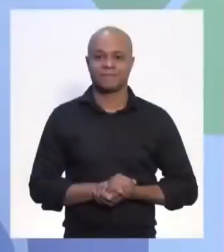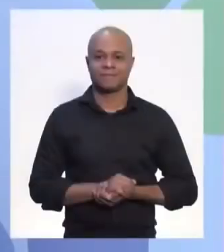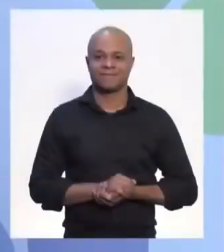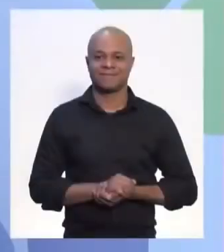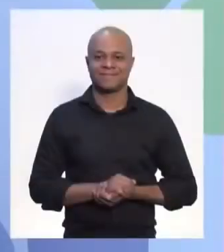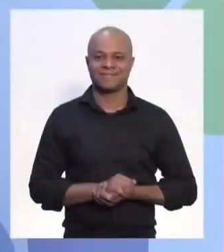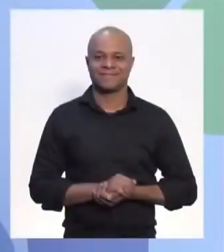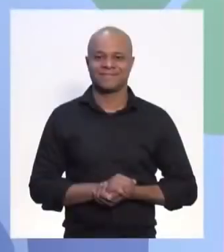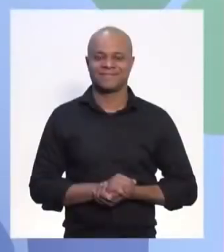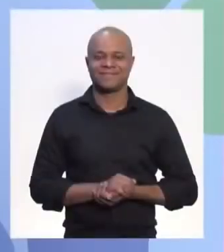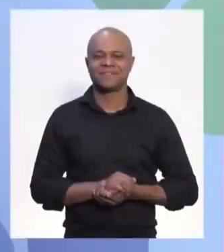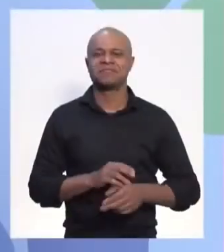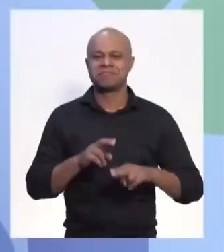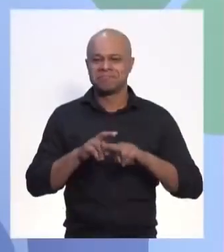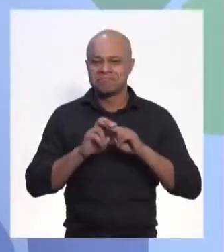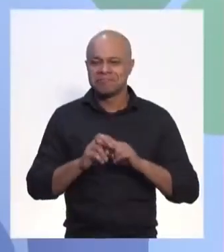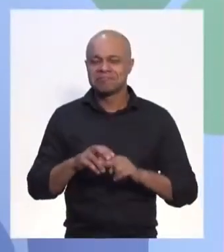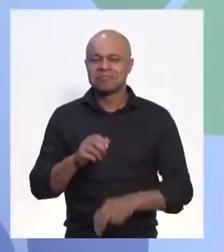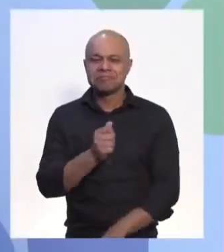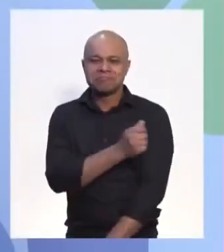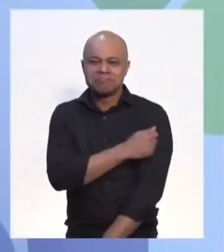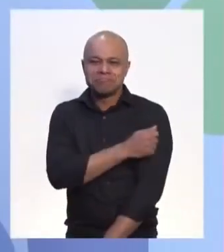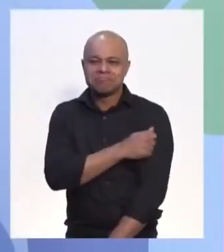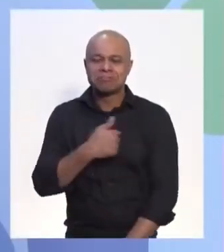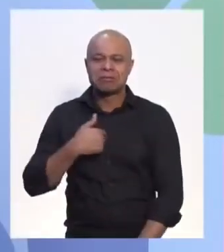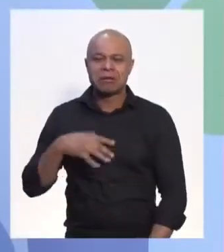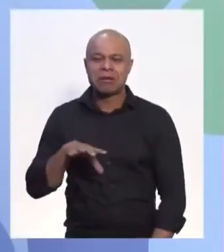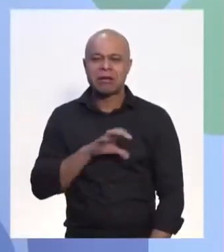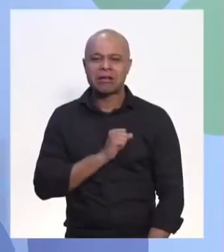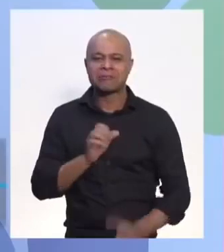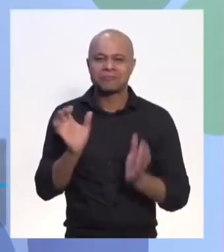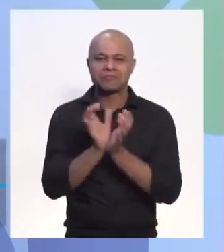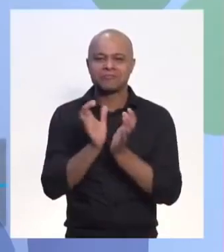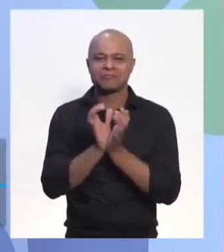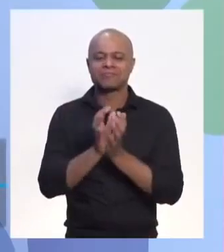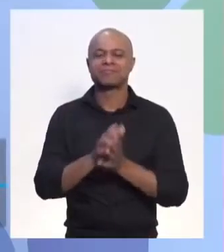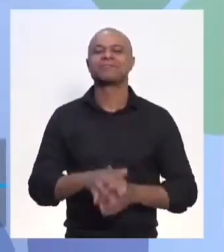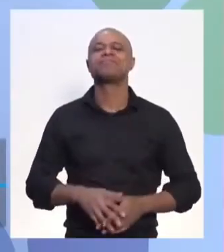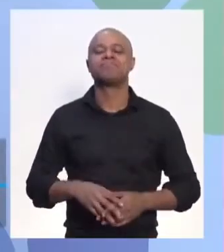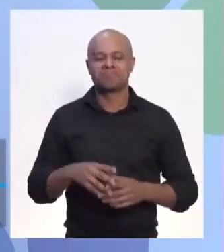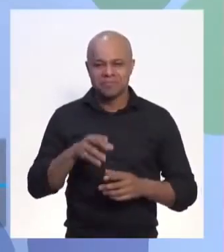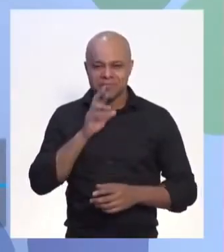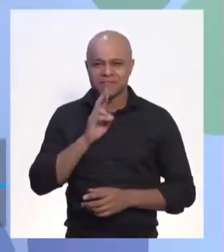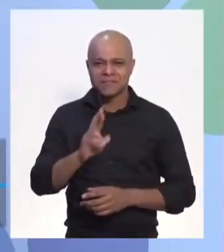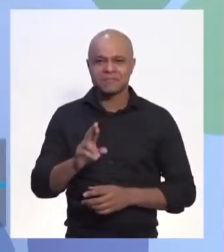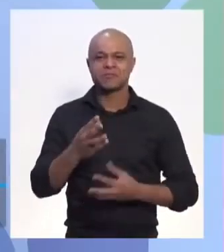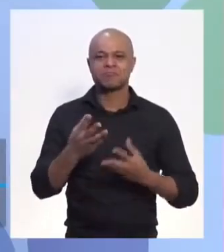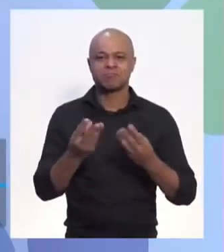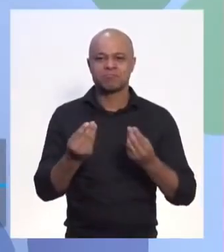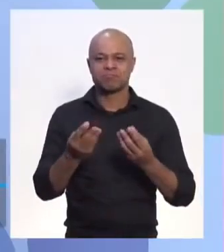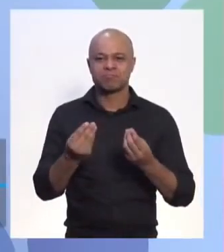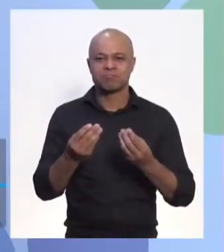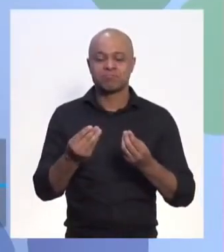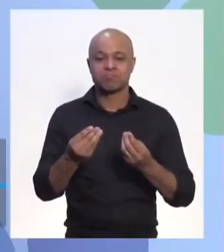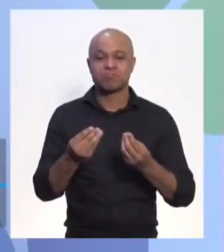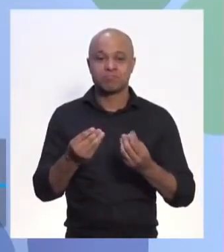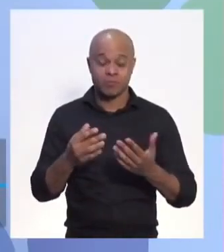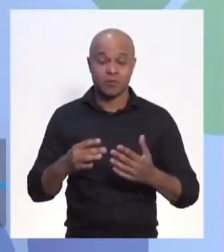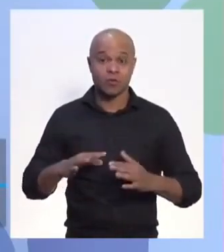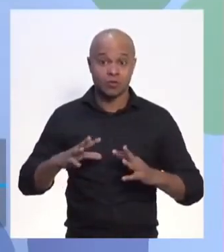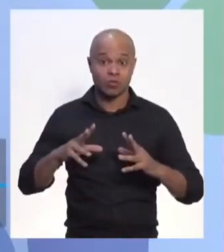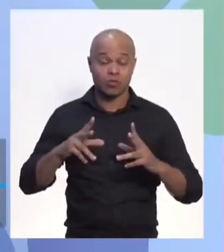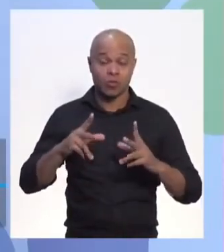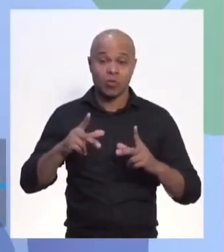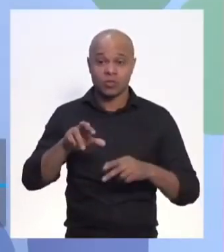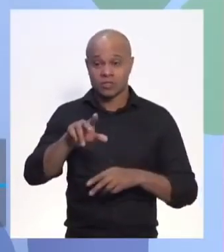Por isso que eu amo essa galera. Boa. Entendeu? Porque, assim, várias respostas, praticamente